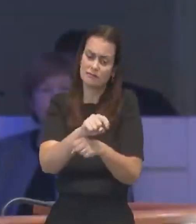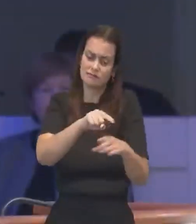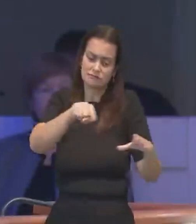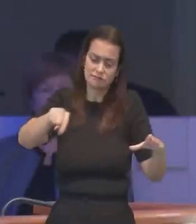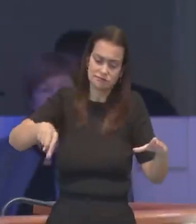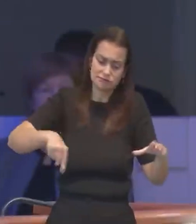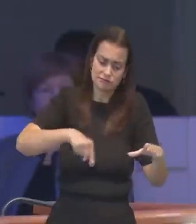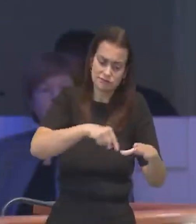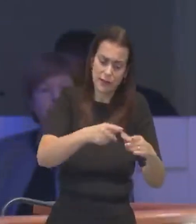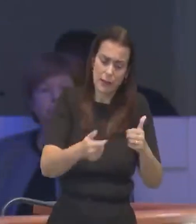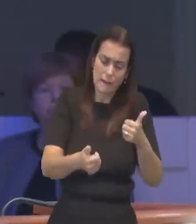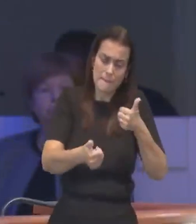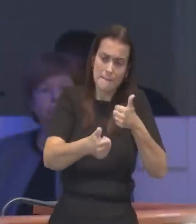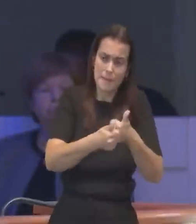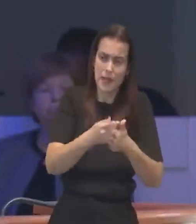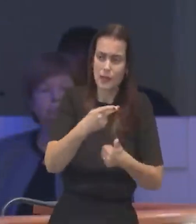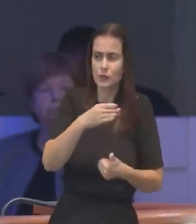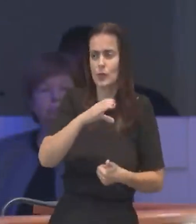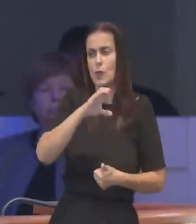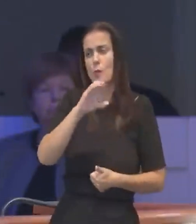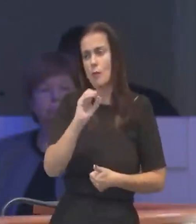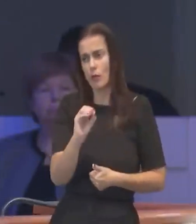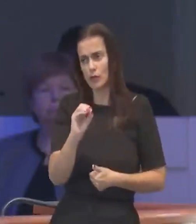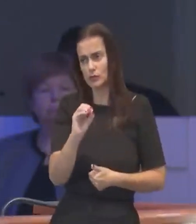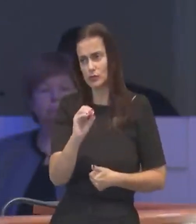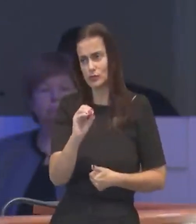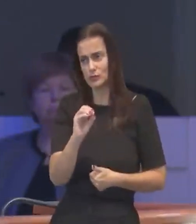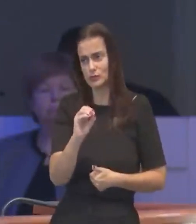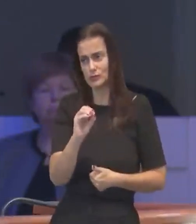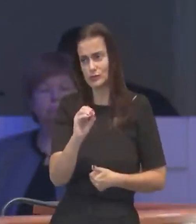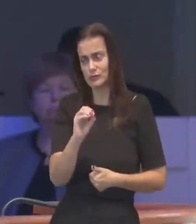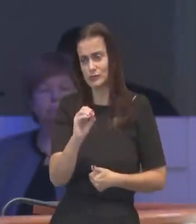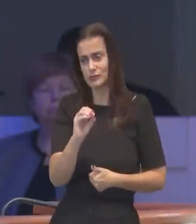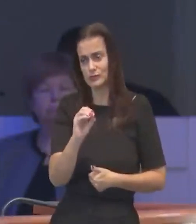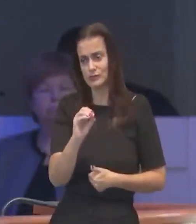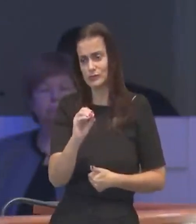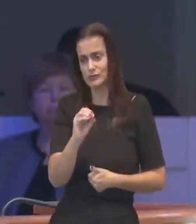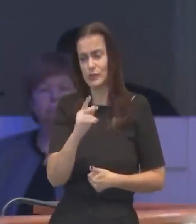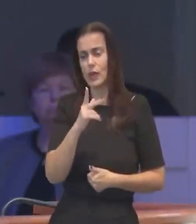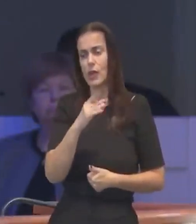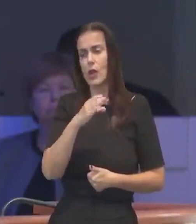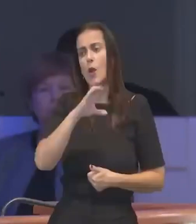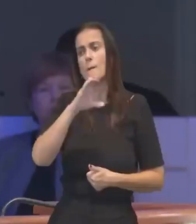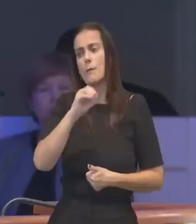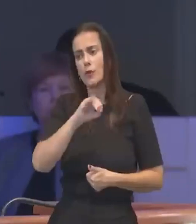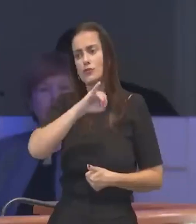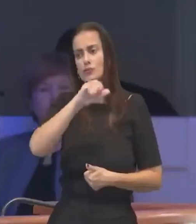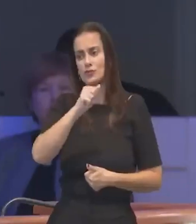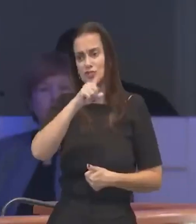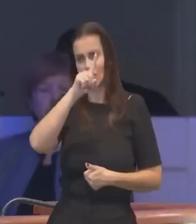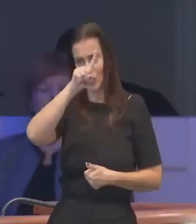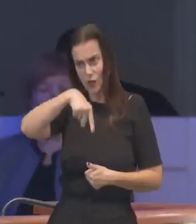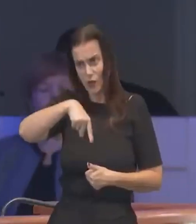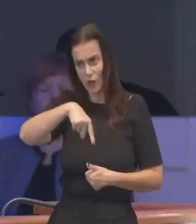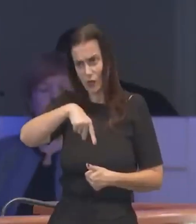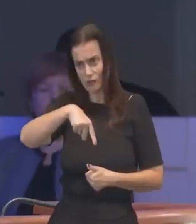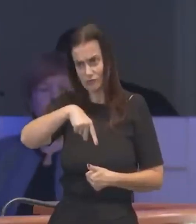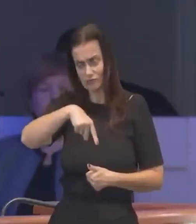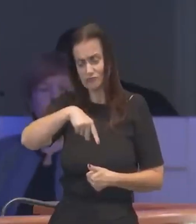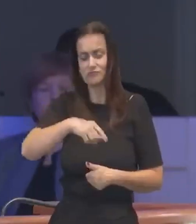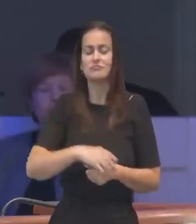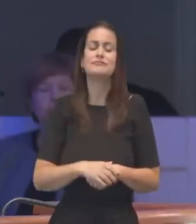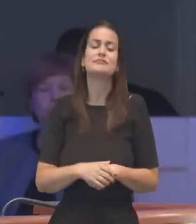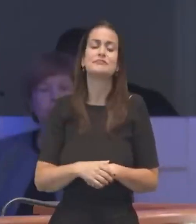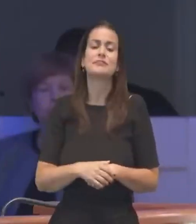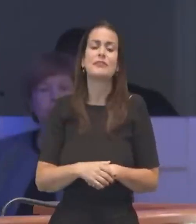poço, um poço conhecido naqueles dias, poço de Jacó, deixado por herança para